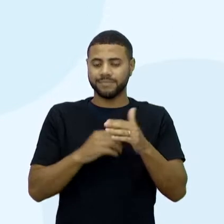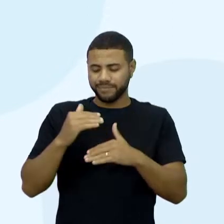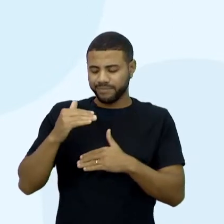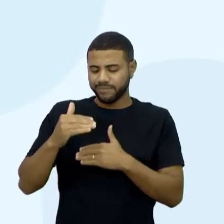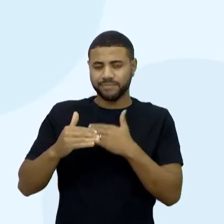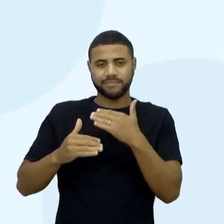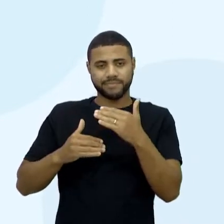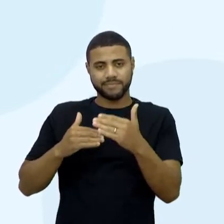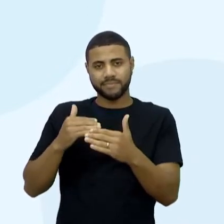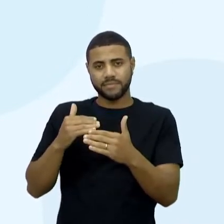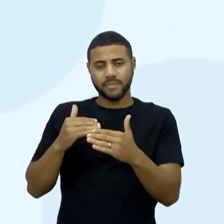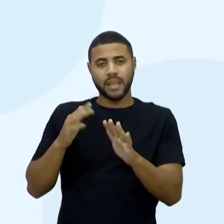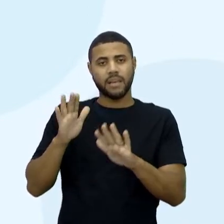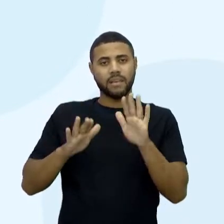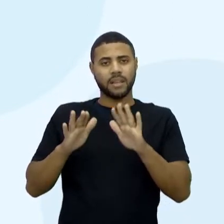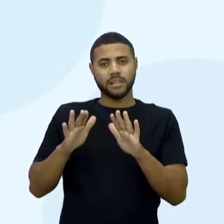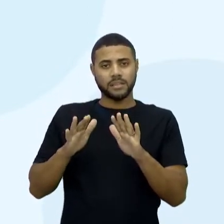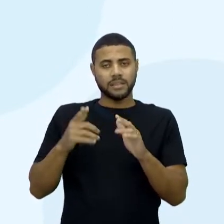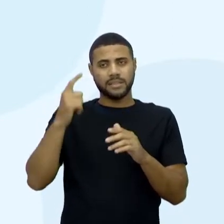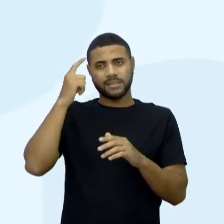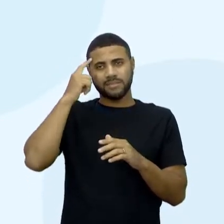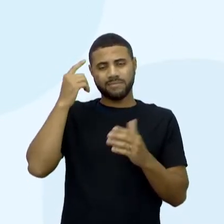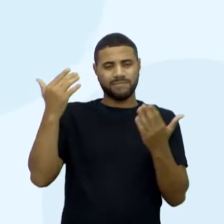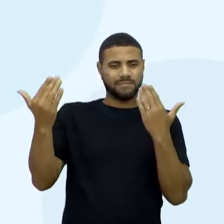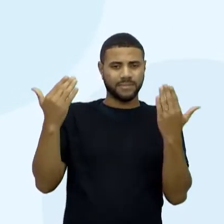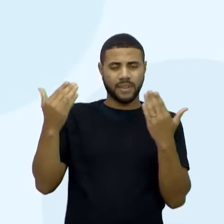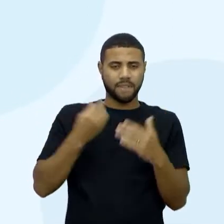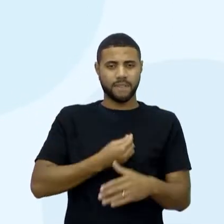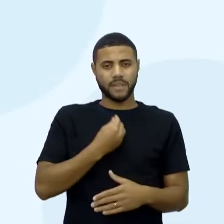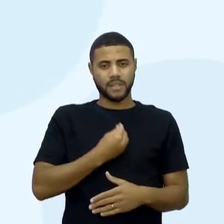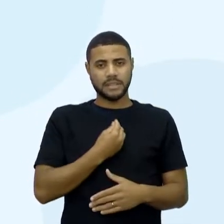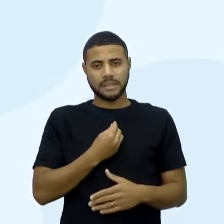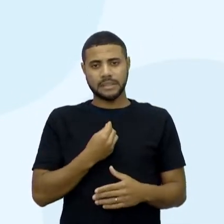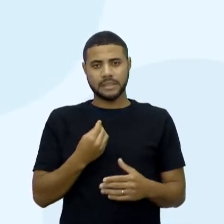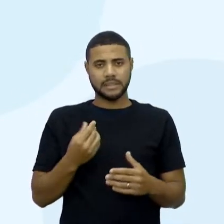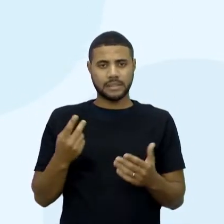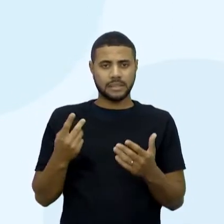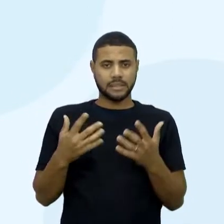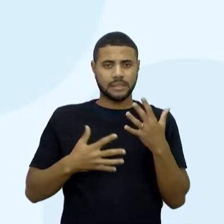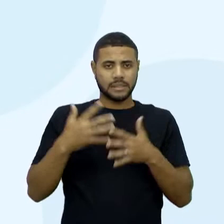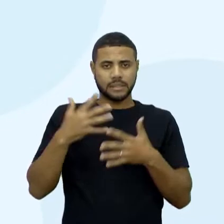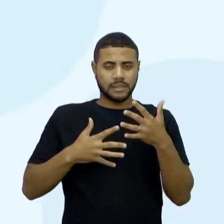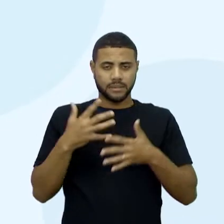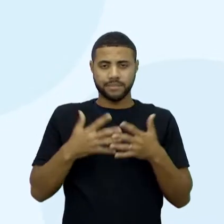progressivamente afetam nossa compreensão da vida e a vida em si,